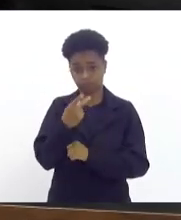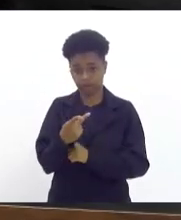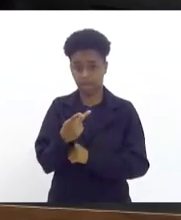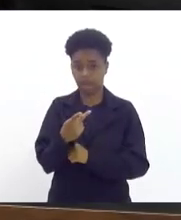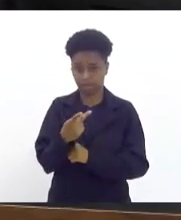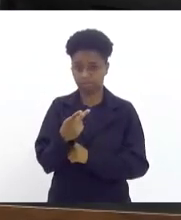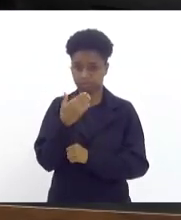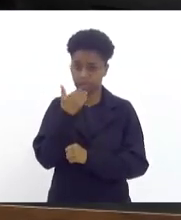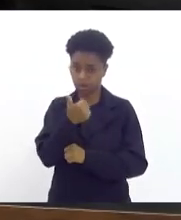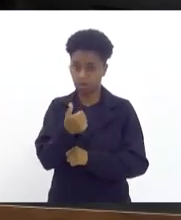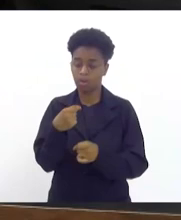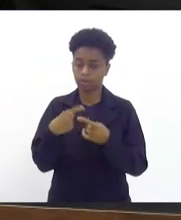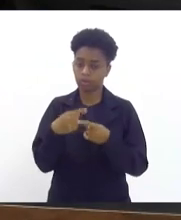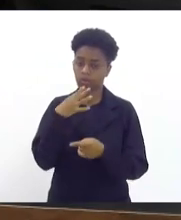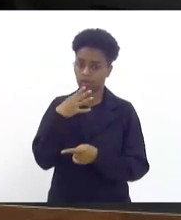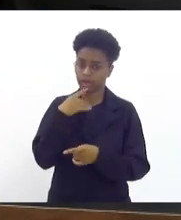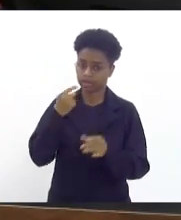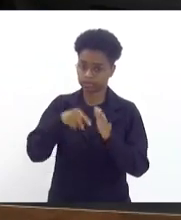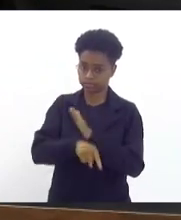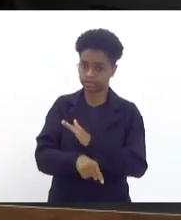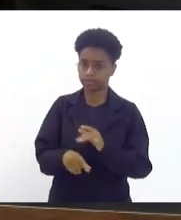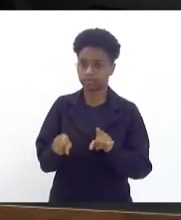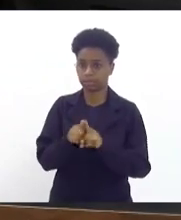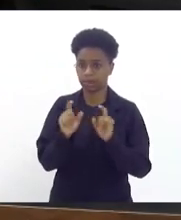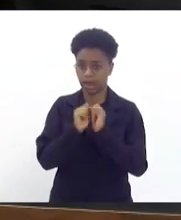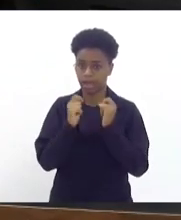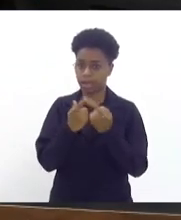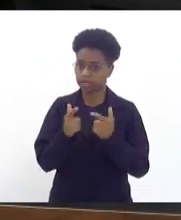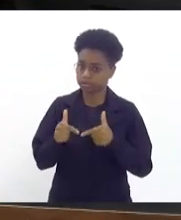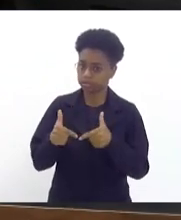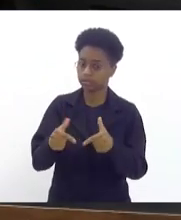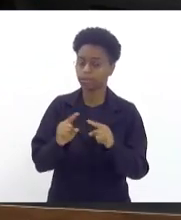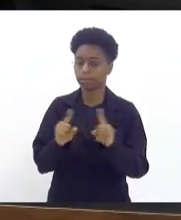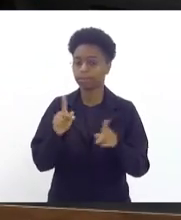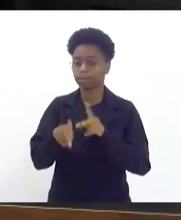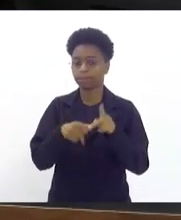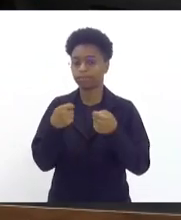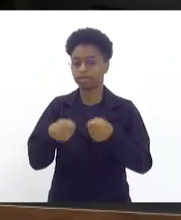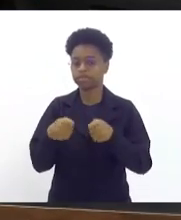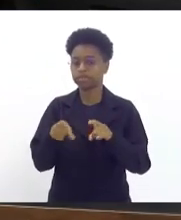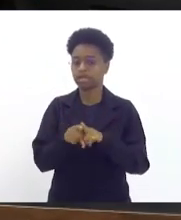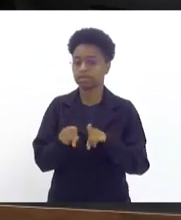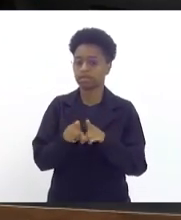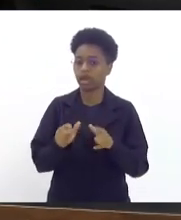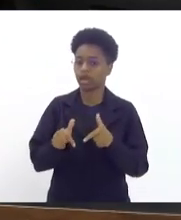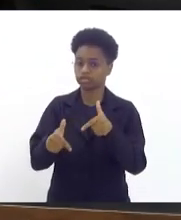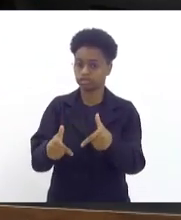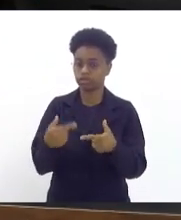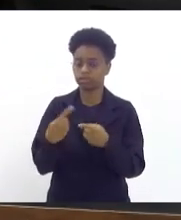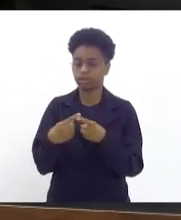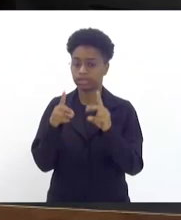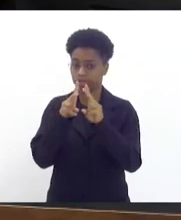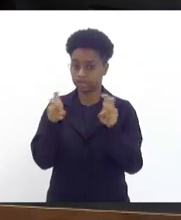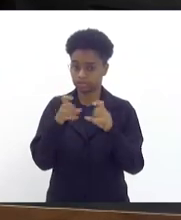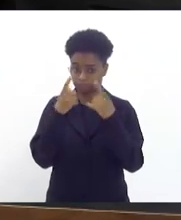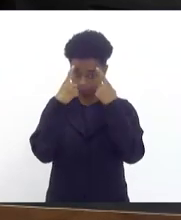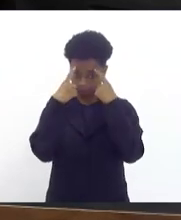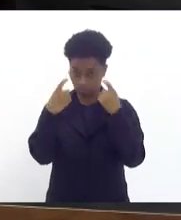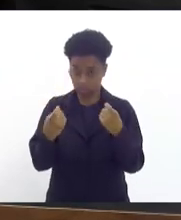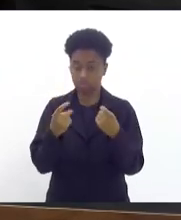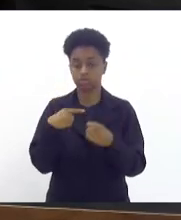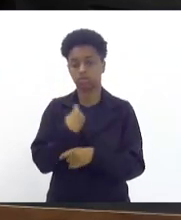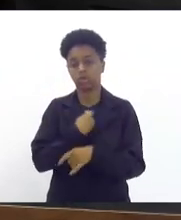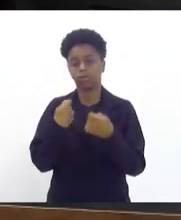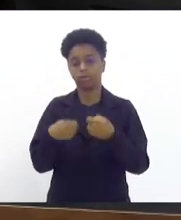mais né autoridade nesse assunto que conhece mais ali a gente tá vendo a sua parte mas a população também tem que fazer então na questão de violência a gente